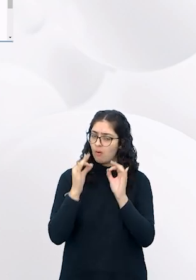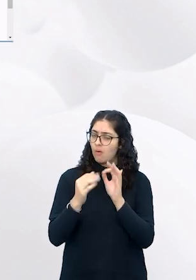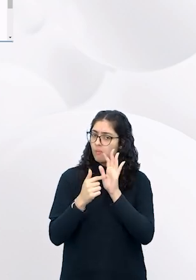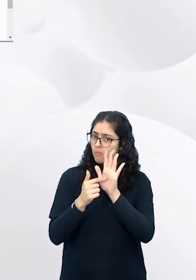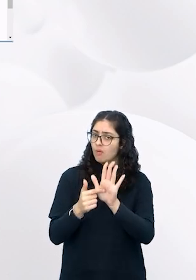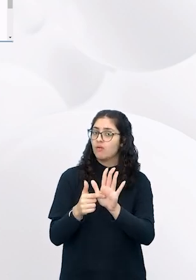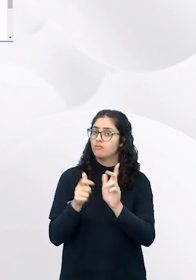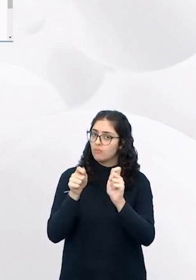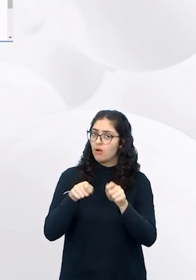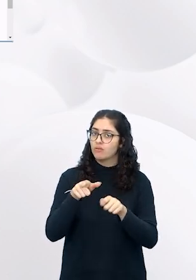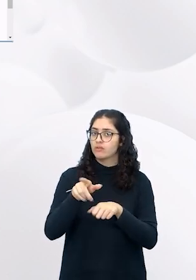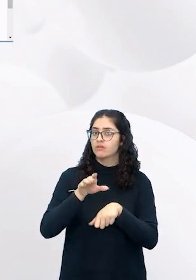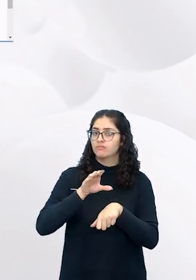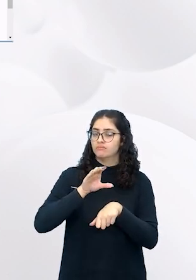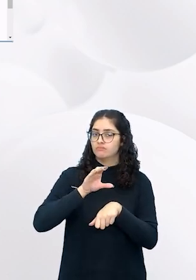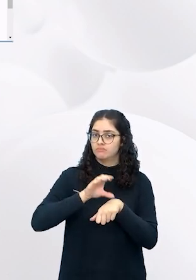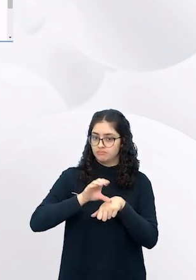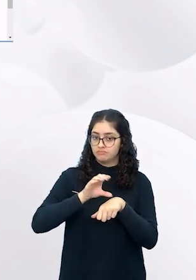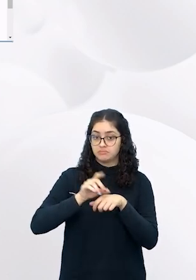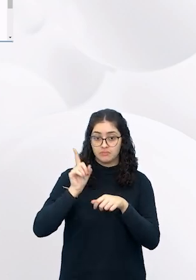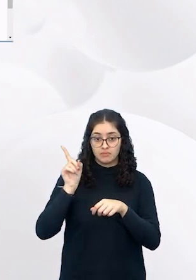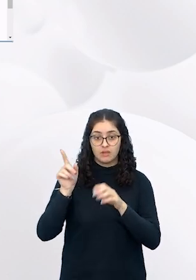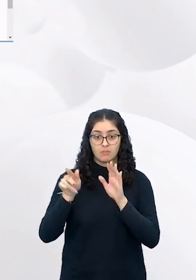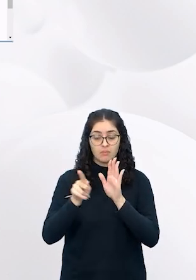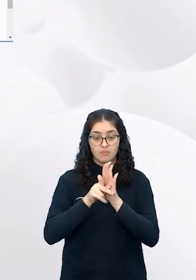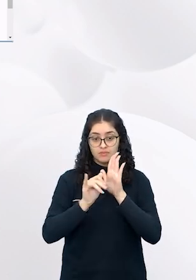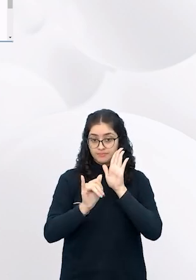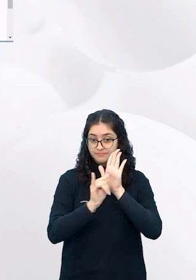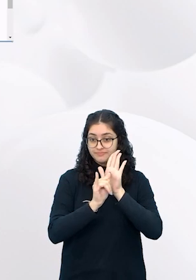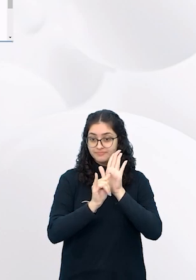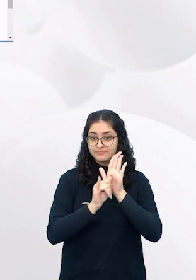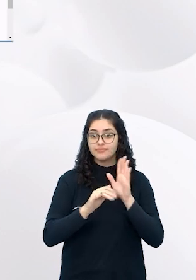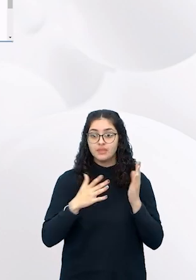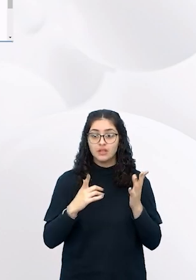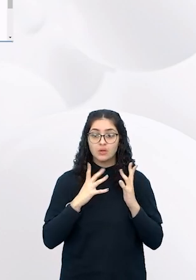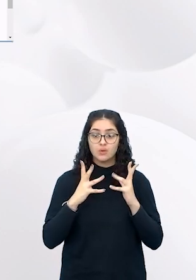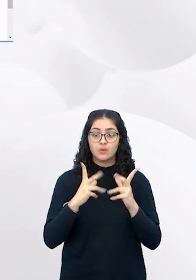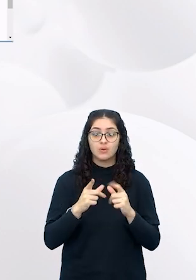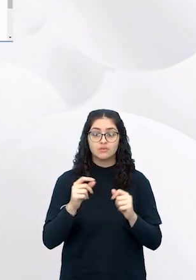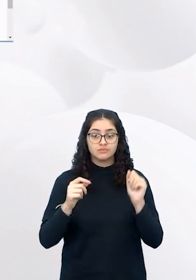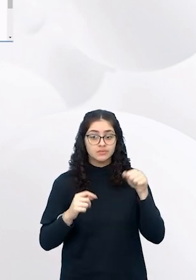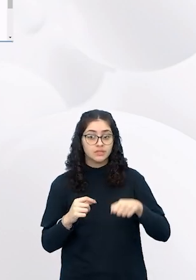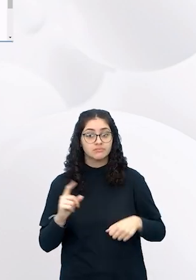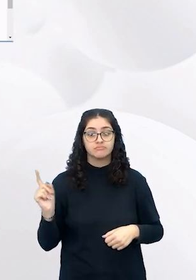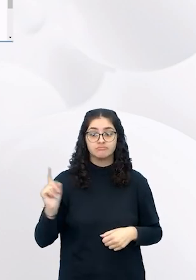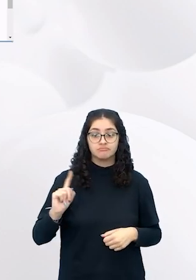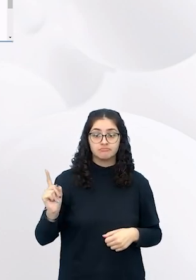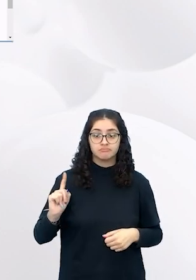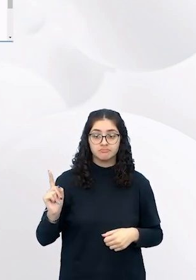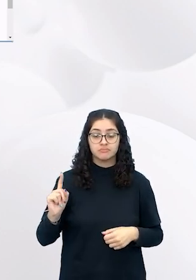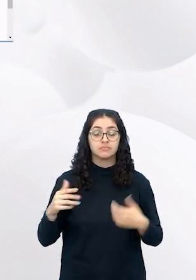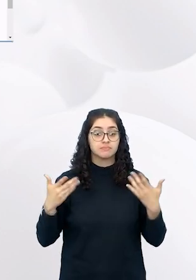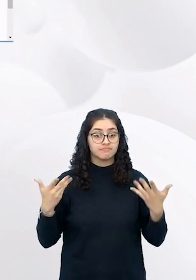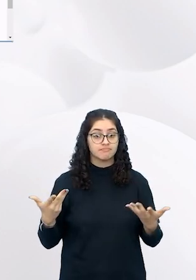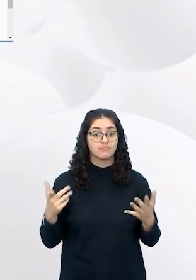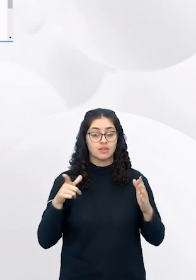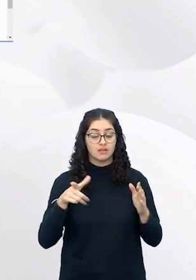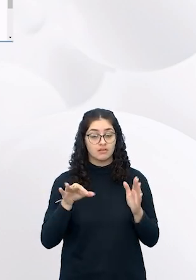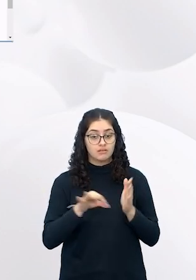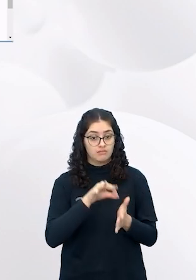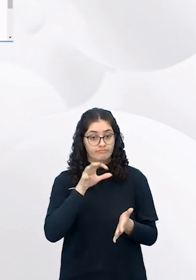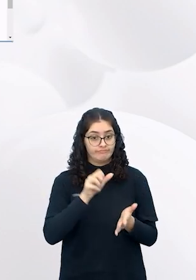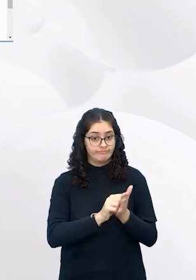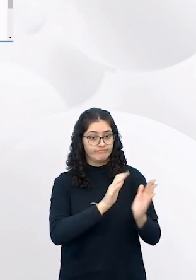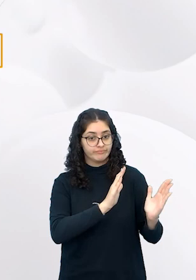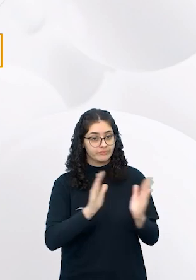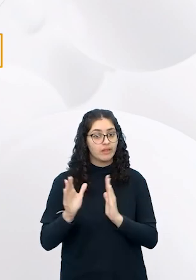exibidas em relação ao próprio edital. Então, tem esses campos de sim ou não, que daí, no caso, no processo de inscrição, você